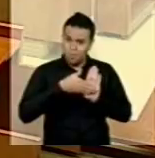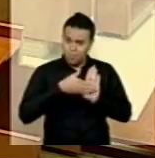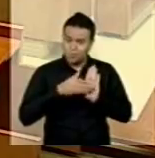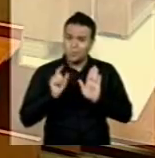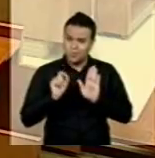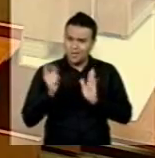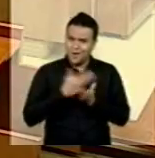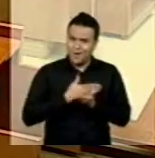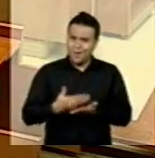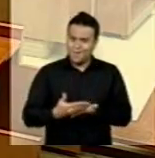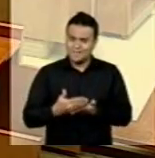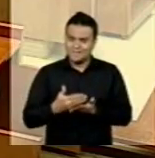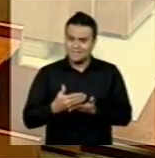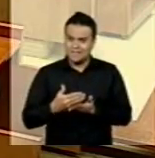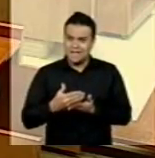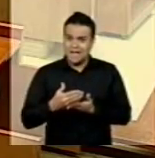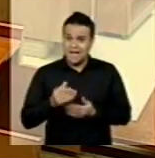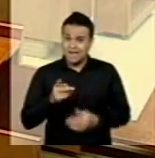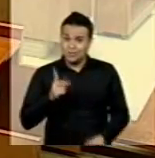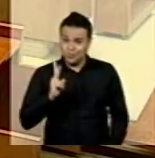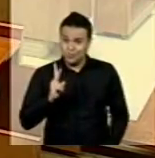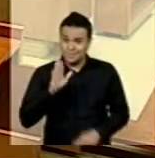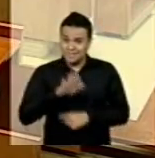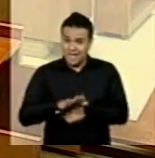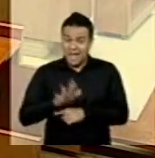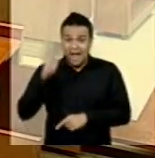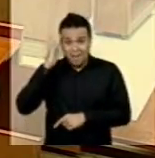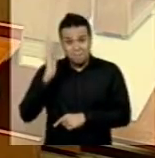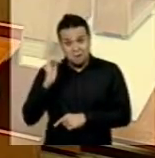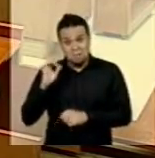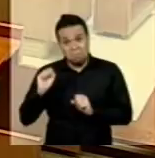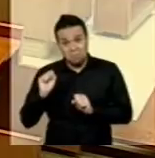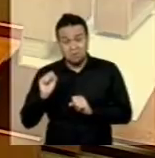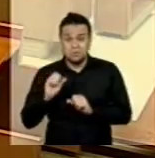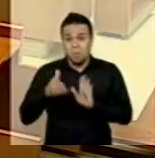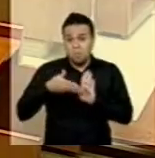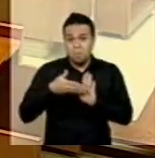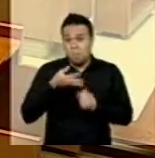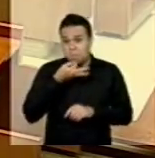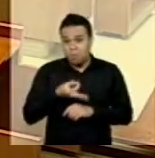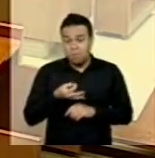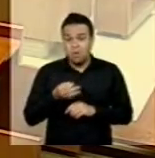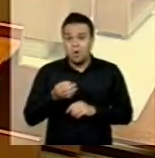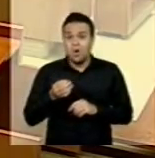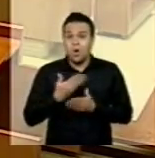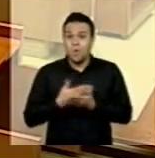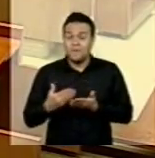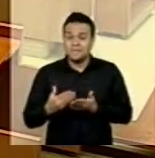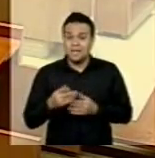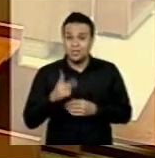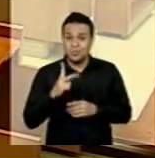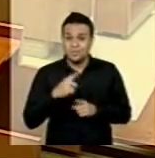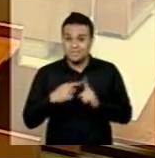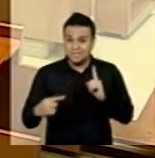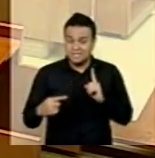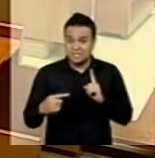que comecemos às 14, amanhã proporá que comecemos às 14:30, e quem sabe 15